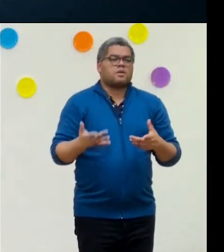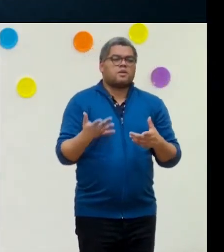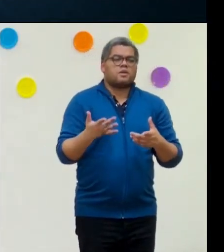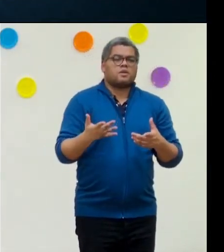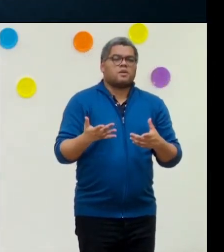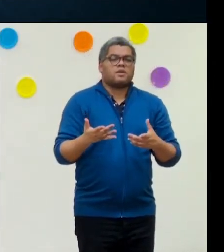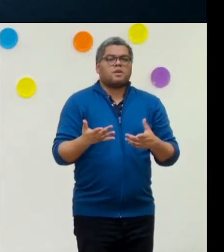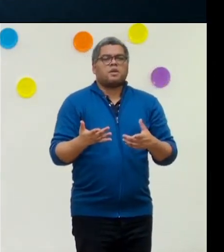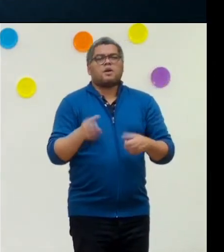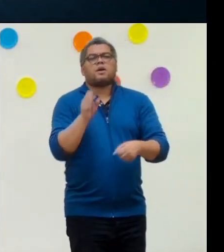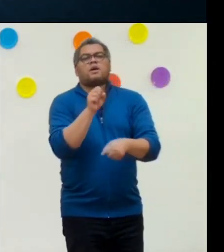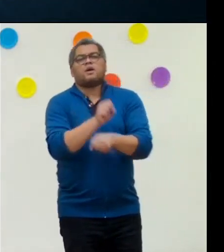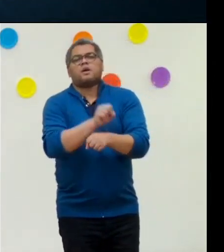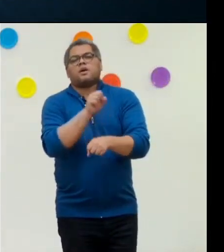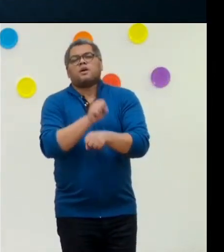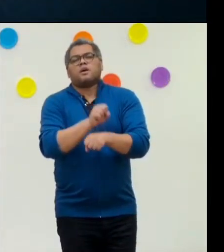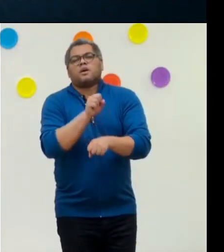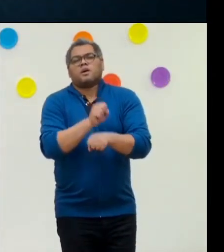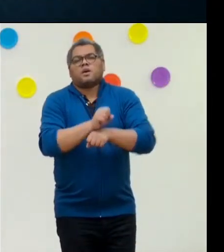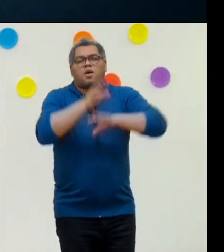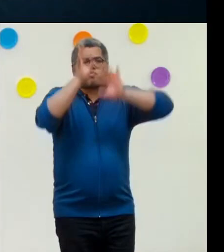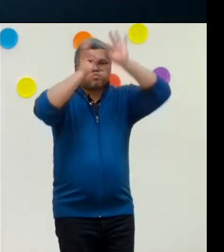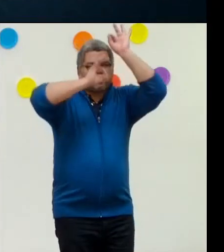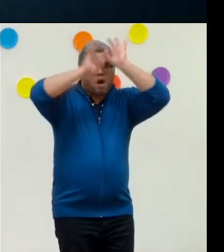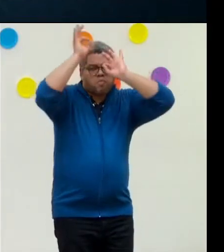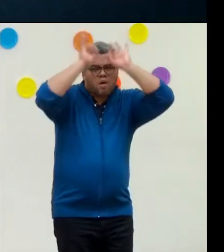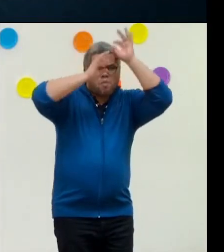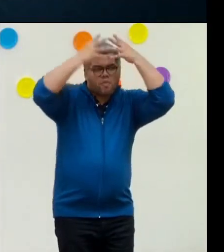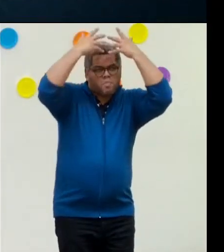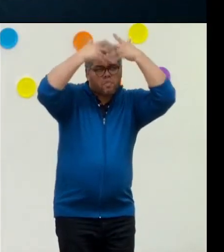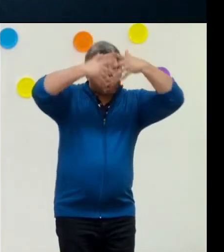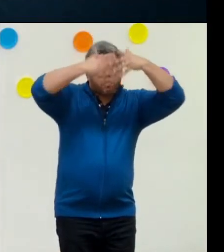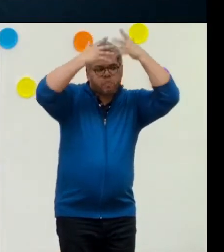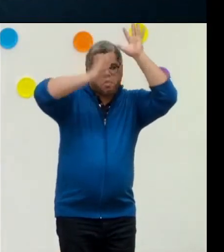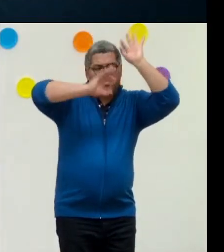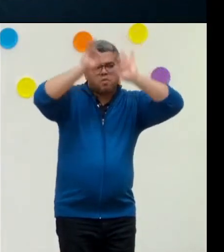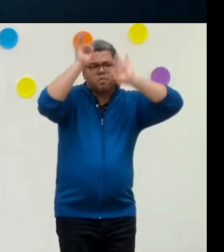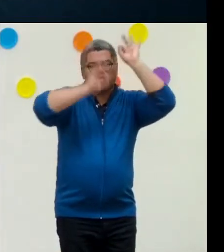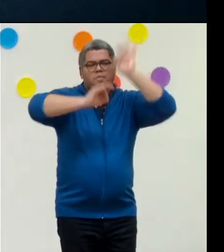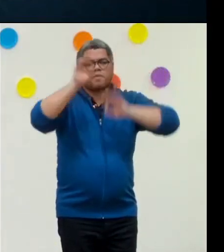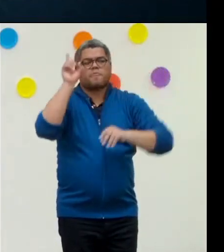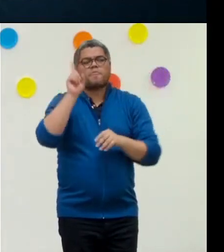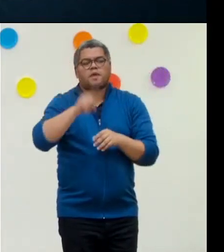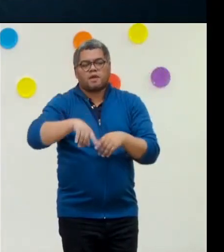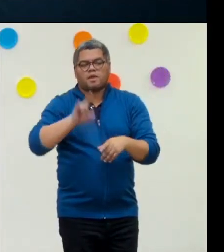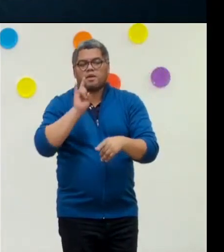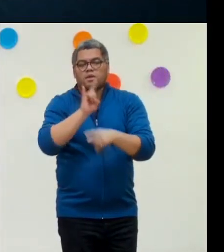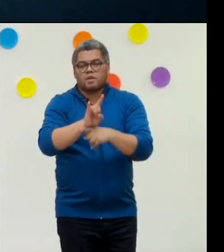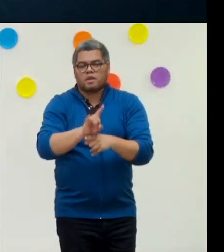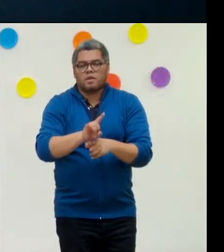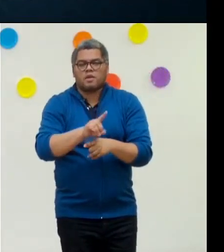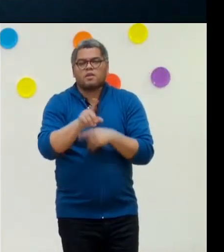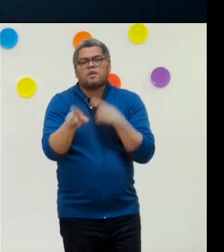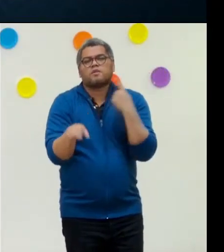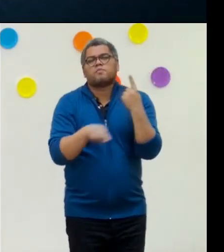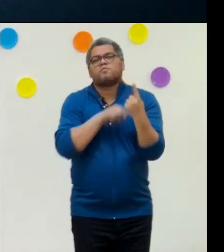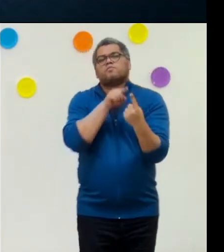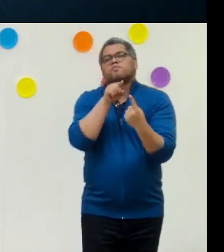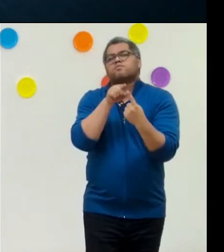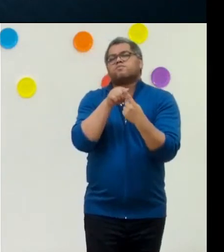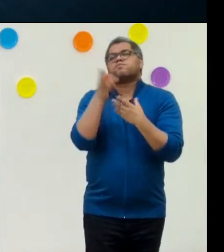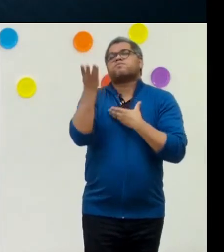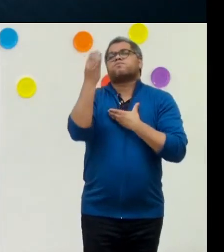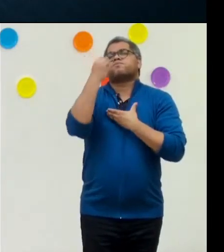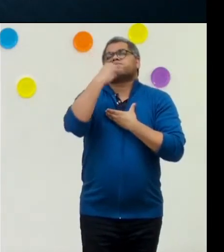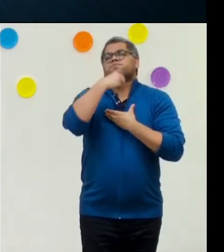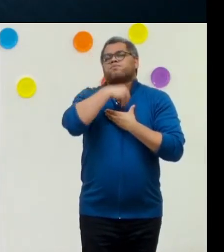parar e desejar e tramar. Já adulterou? Adultério está na intenção interna, essa